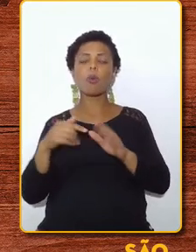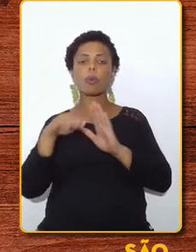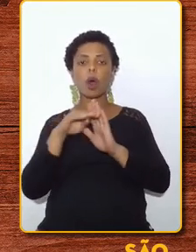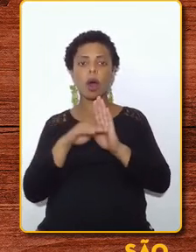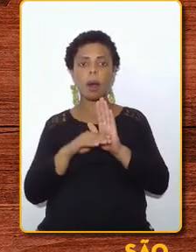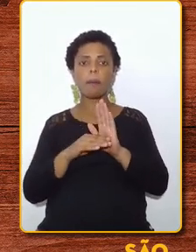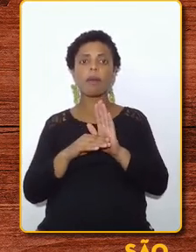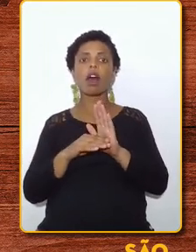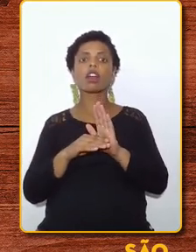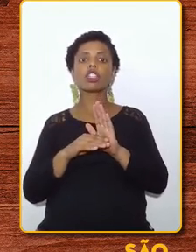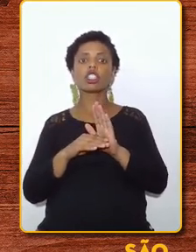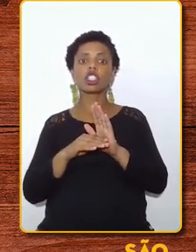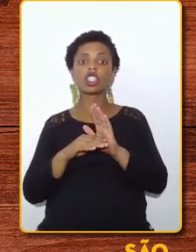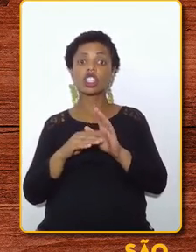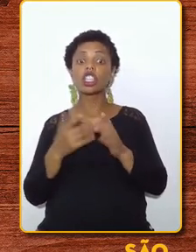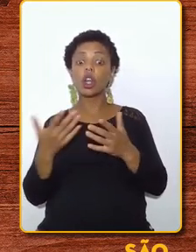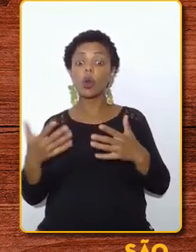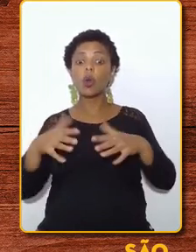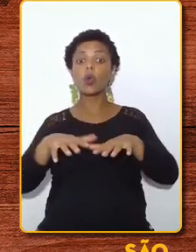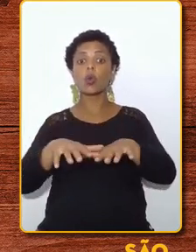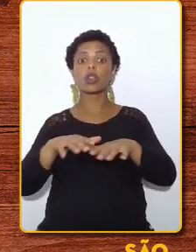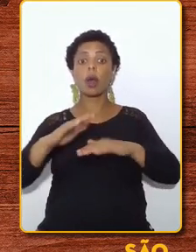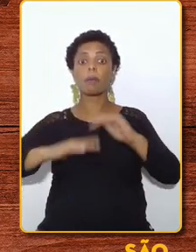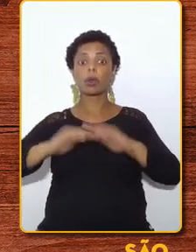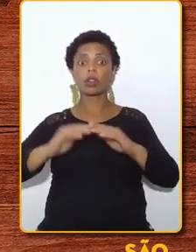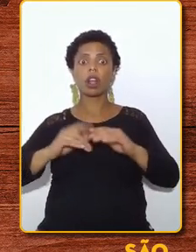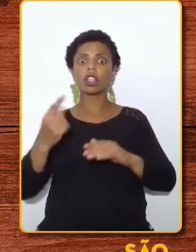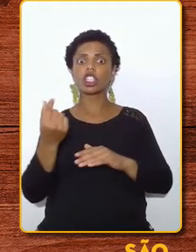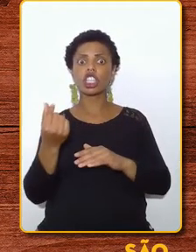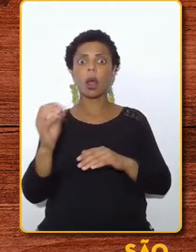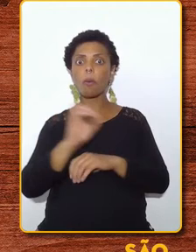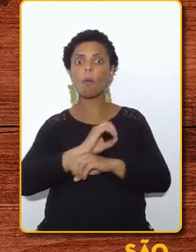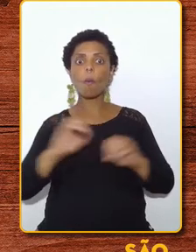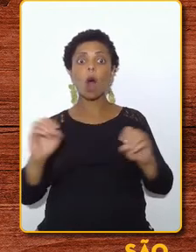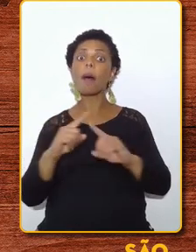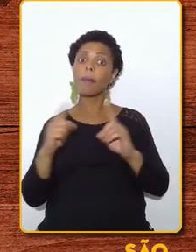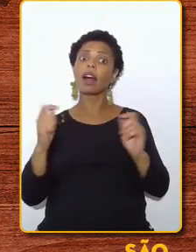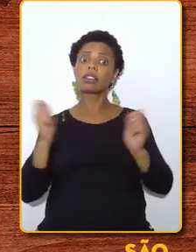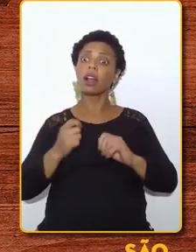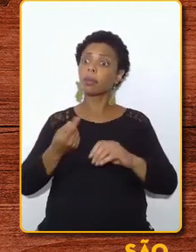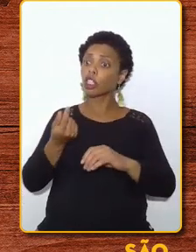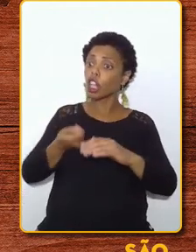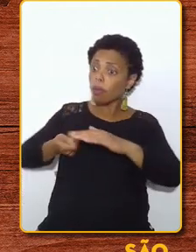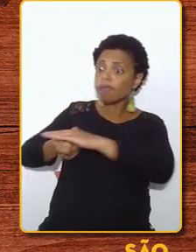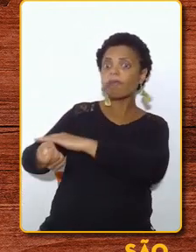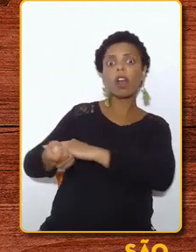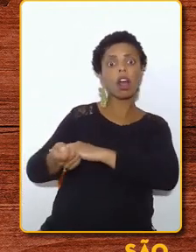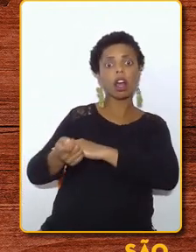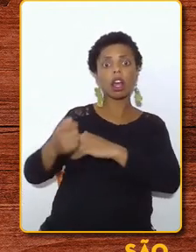recurso zerado. Mas é só botar dinheiro, porque o programa está lá criado, não precisa passar de novo no Congresso.